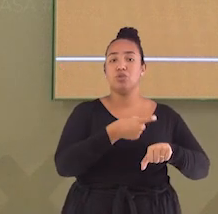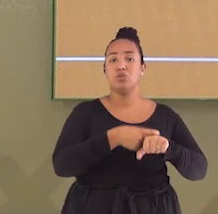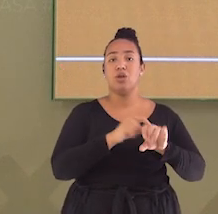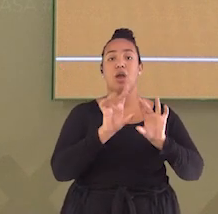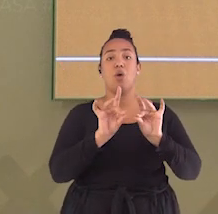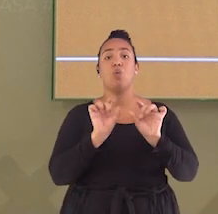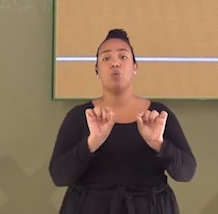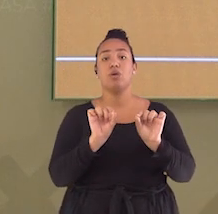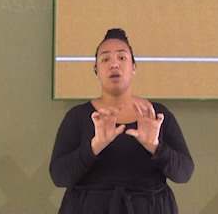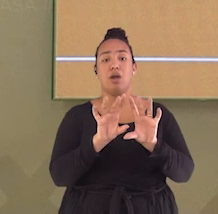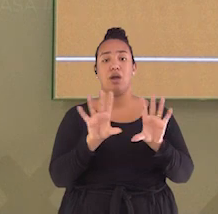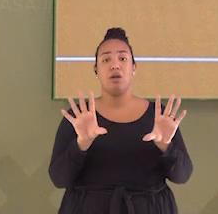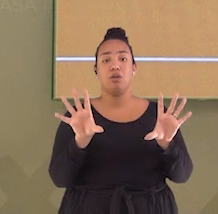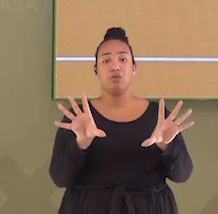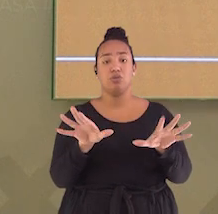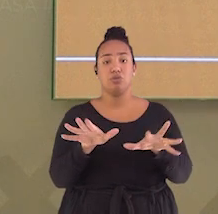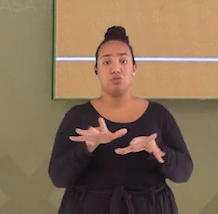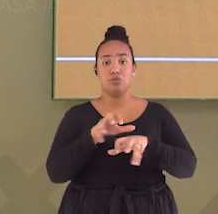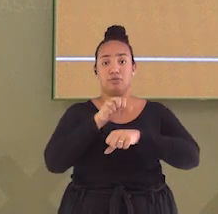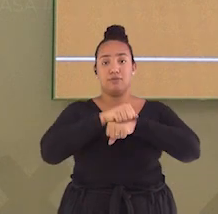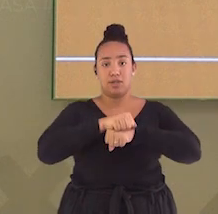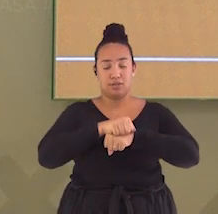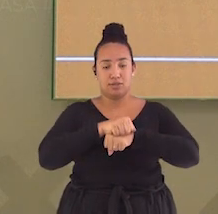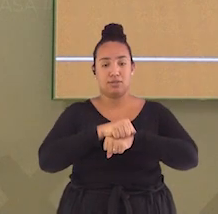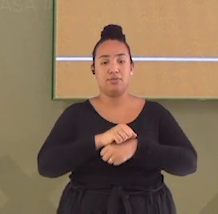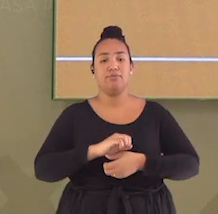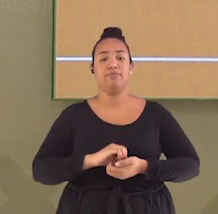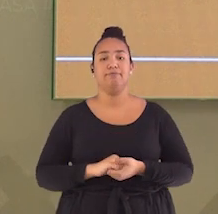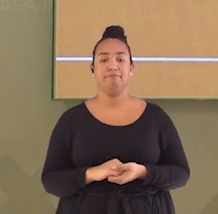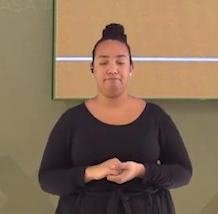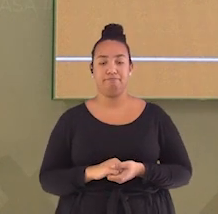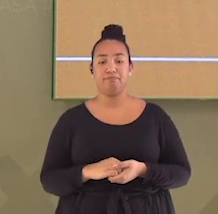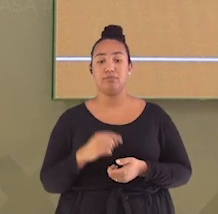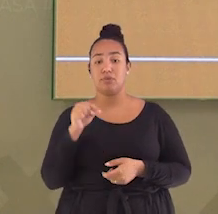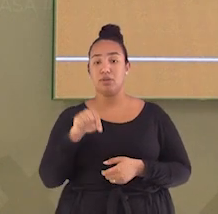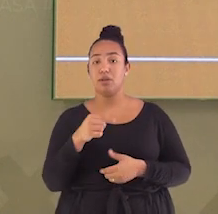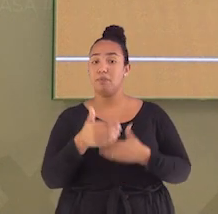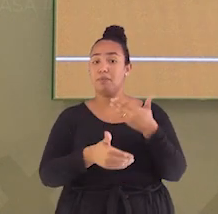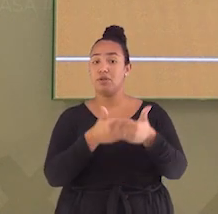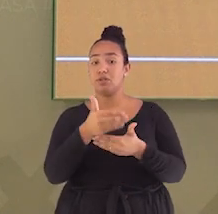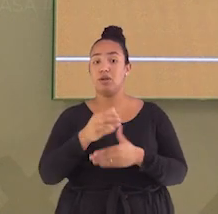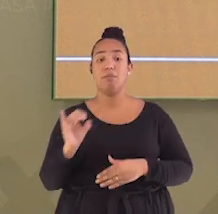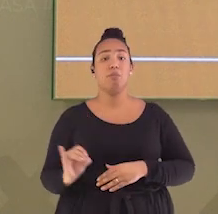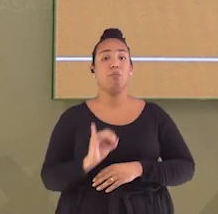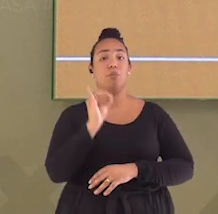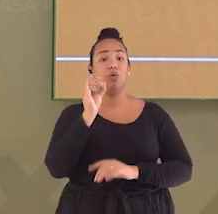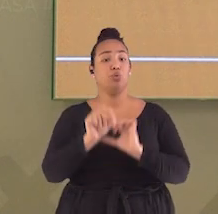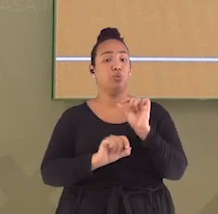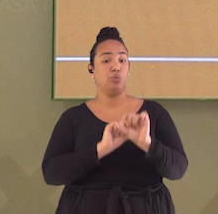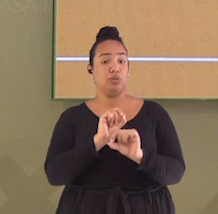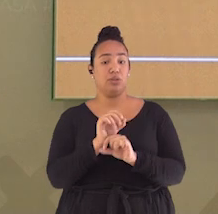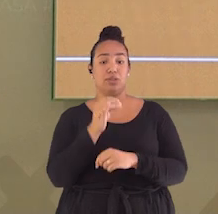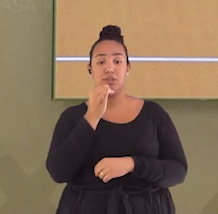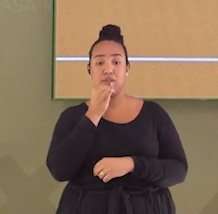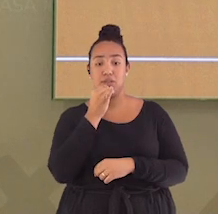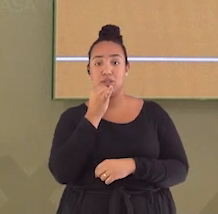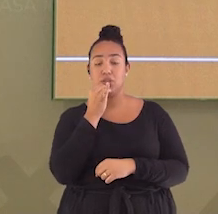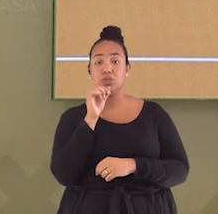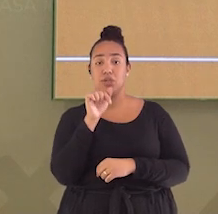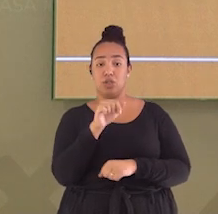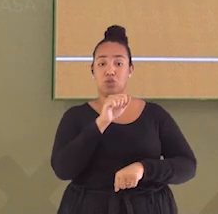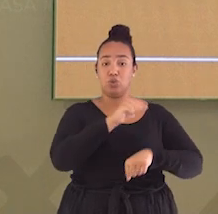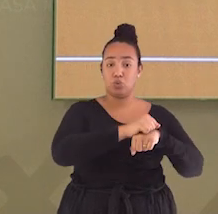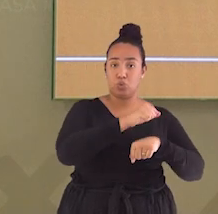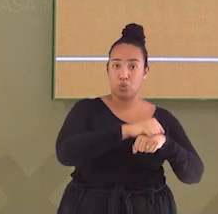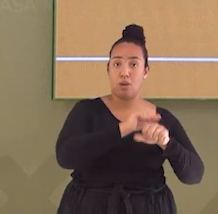solidificação. E algo muito interessante nesse processo. O sólido pode virar gasoso